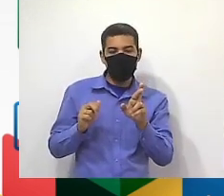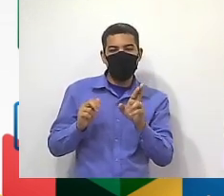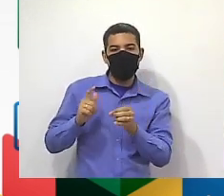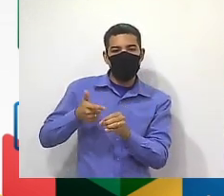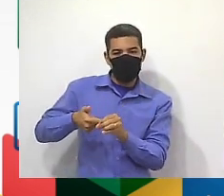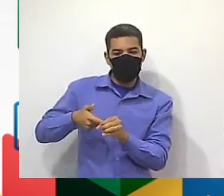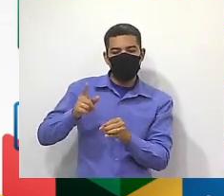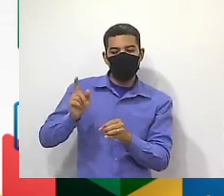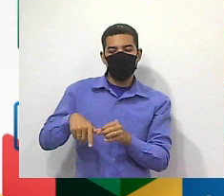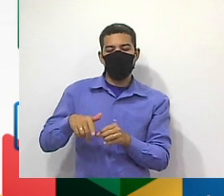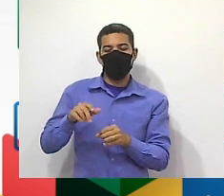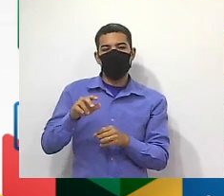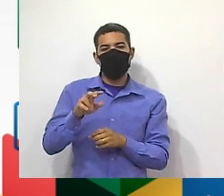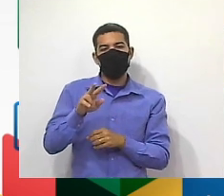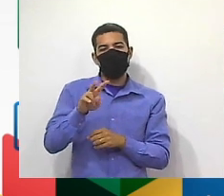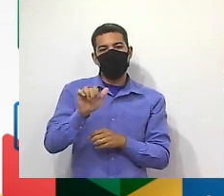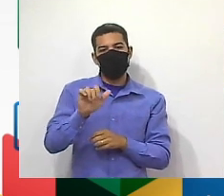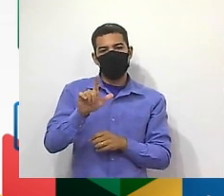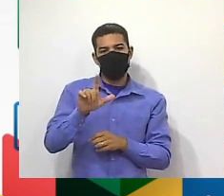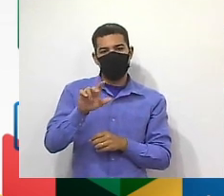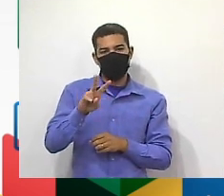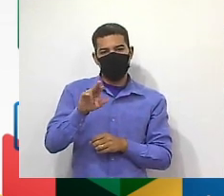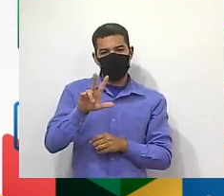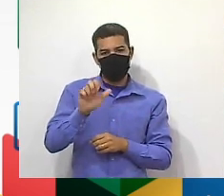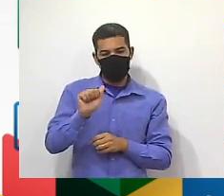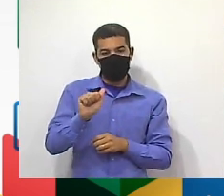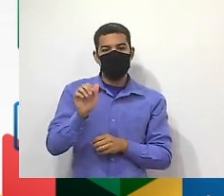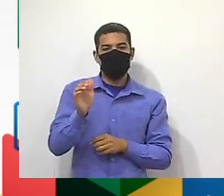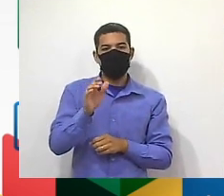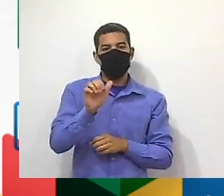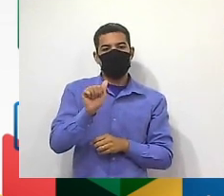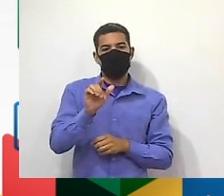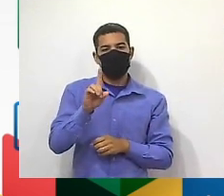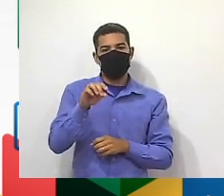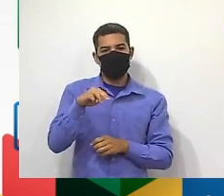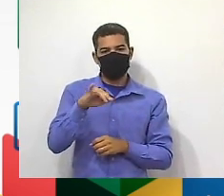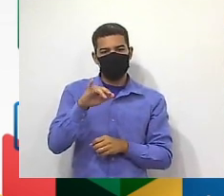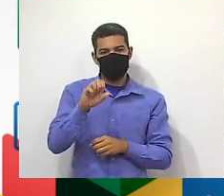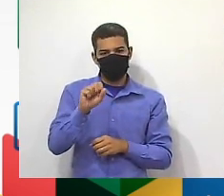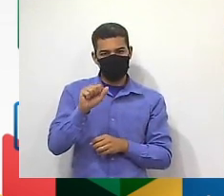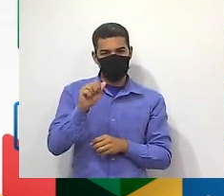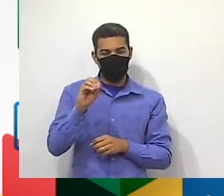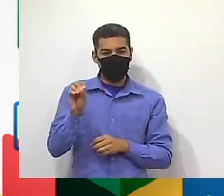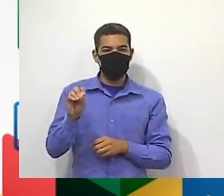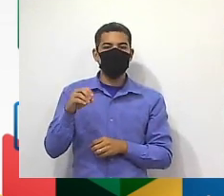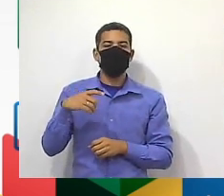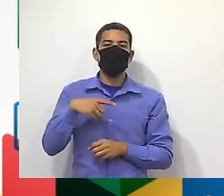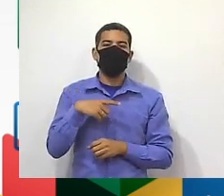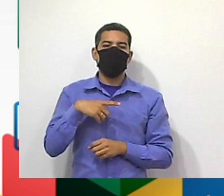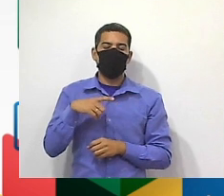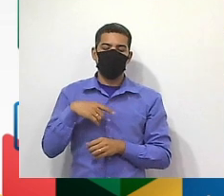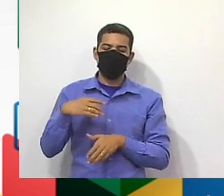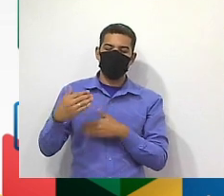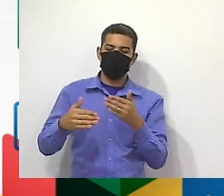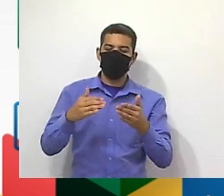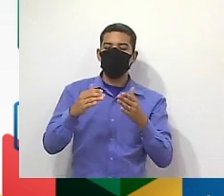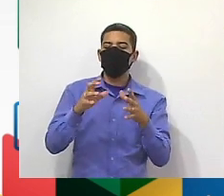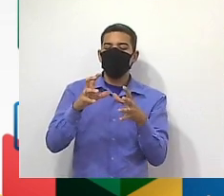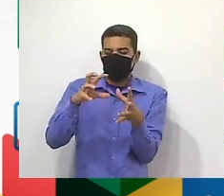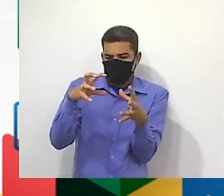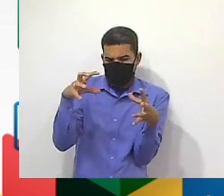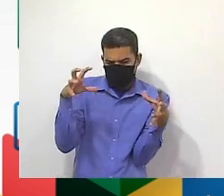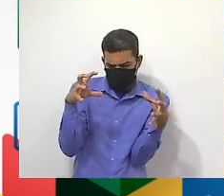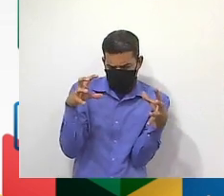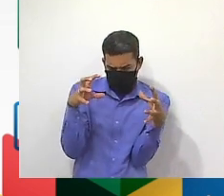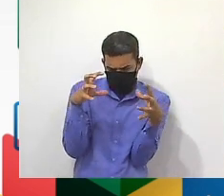a gente chama de válvulas de admissão, são fechadas e esse pistão passa por um processo de compressão. O volume